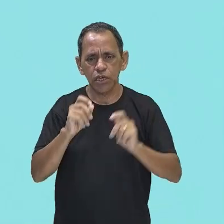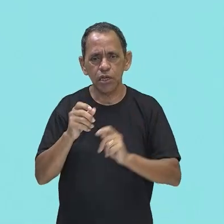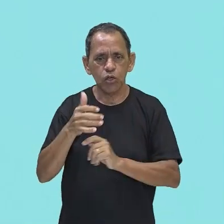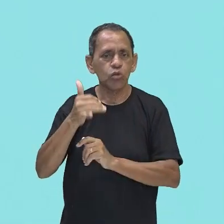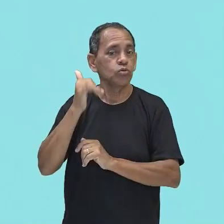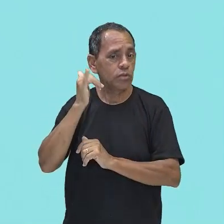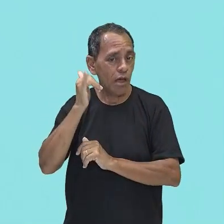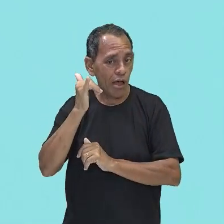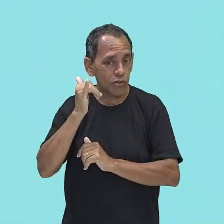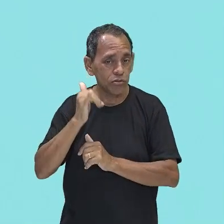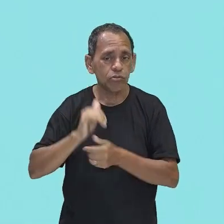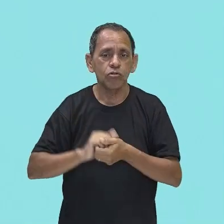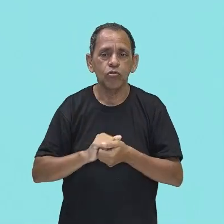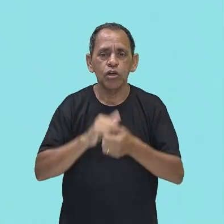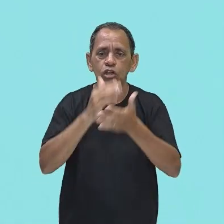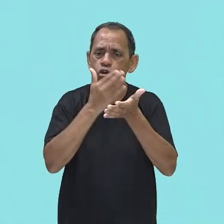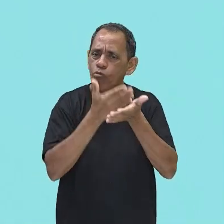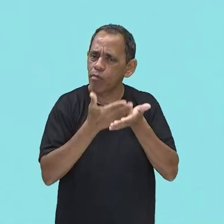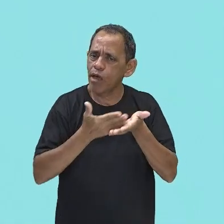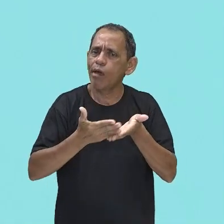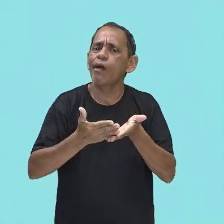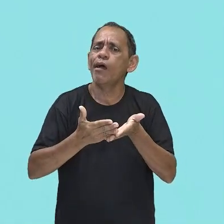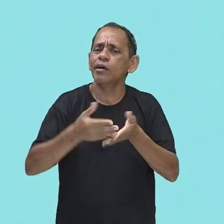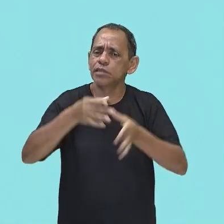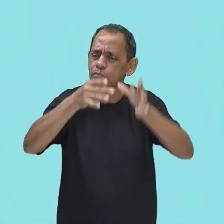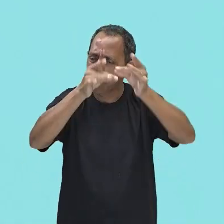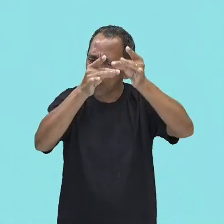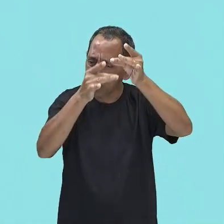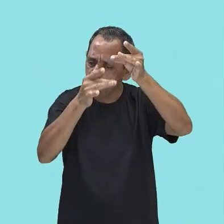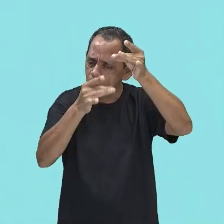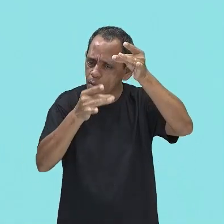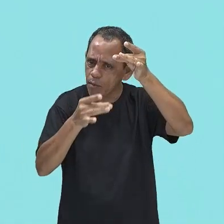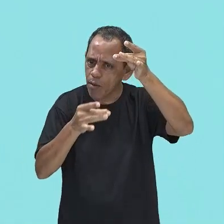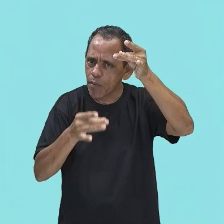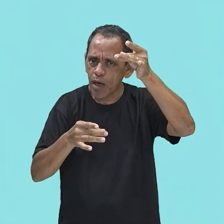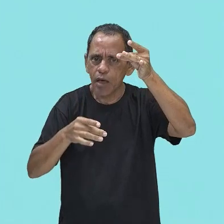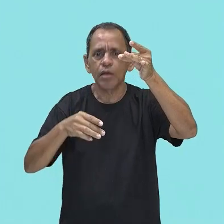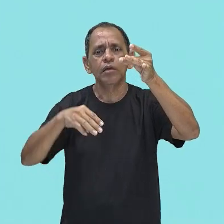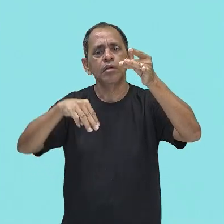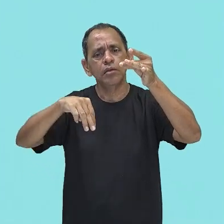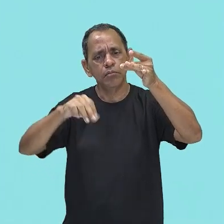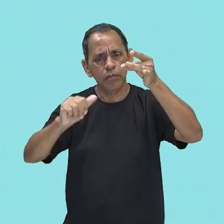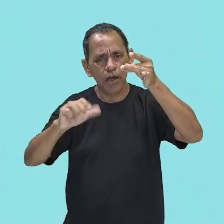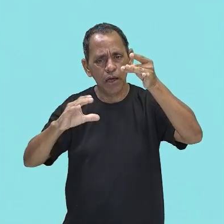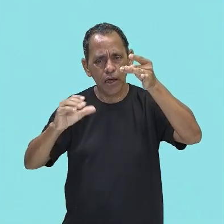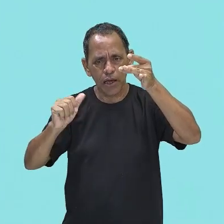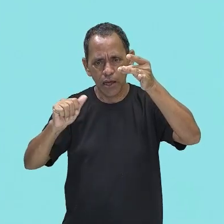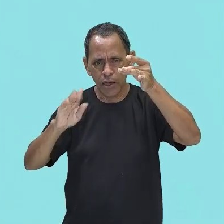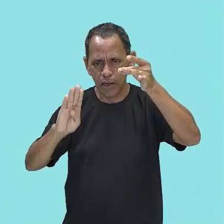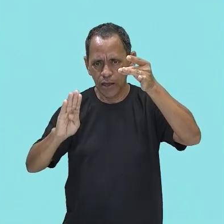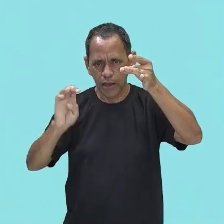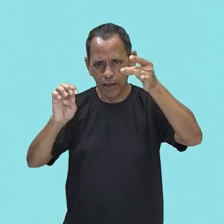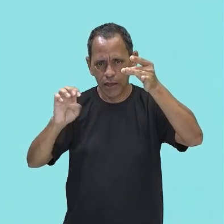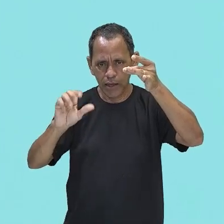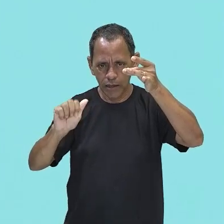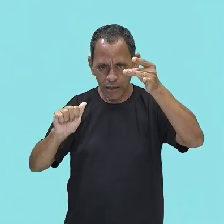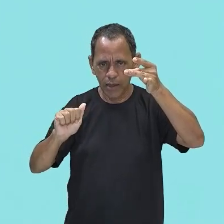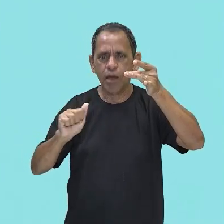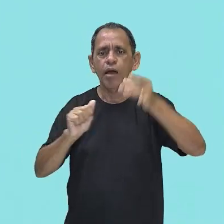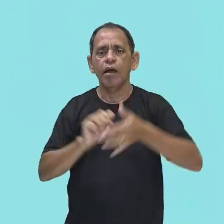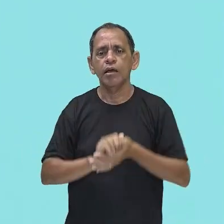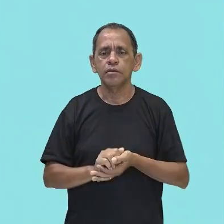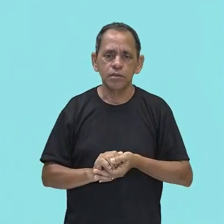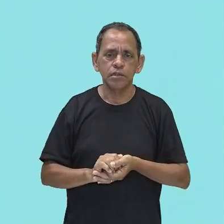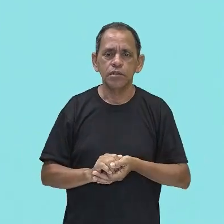ele começa a descrever Macabea, parece aquele meme, né? Xoxa, capenga, descabelada. Então ele é